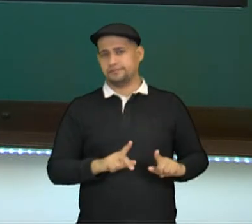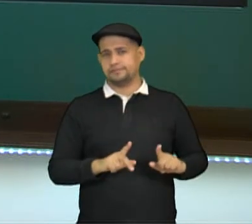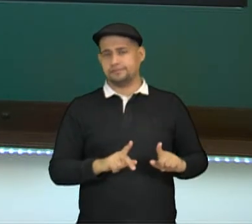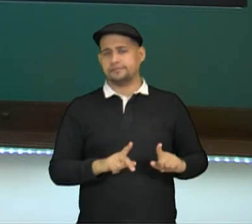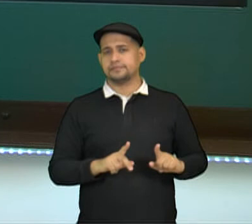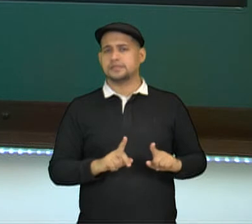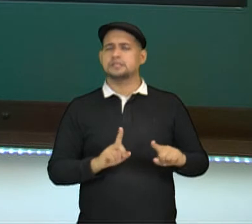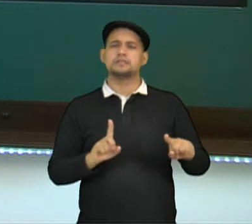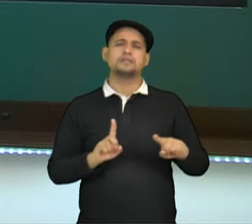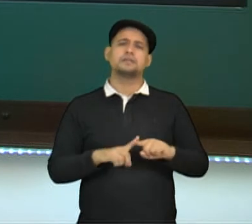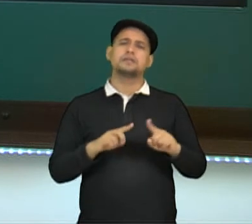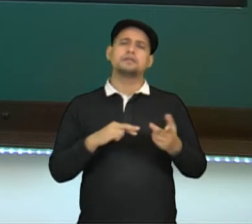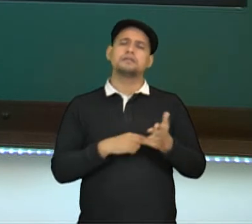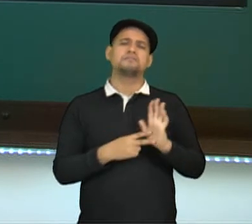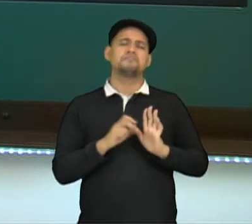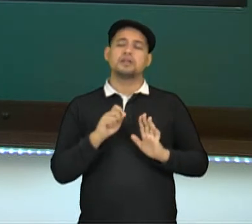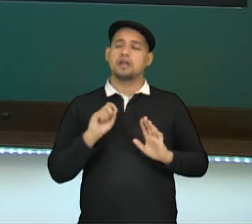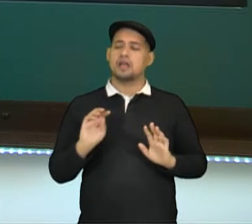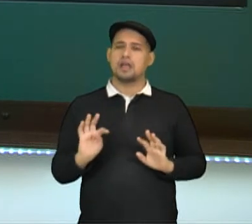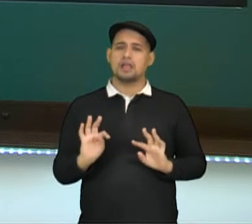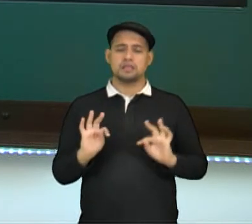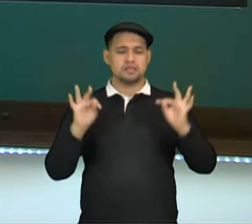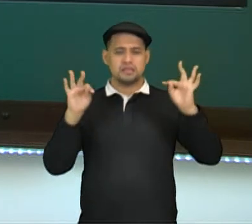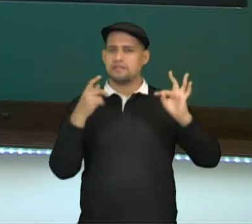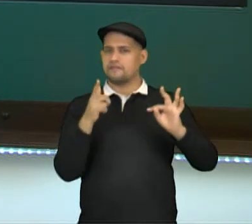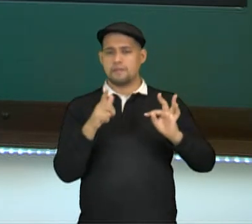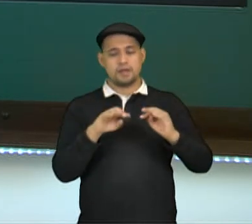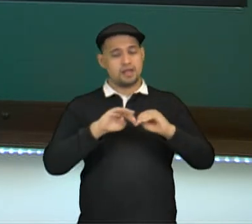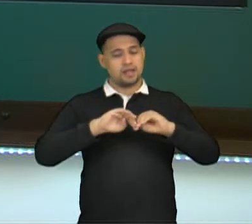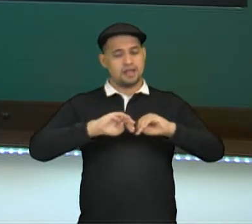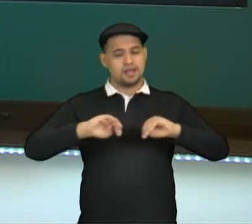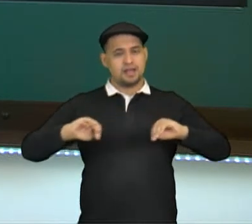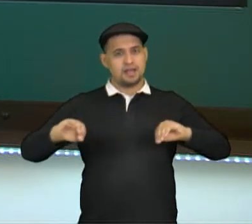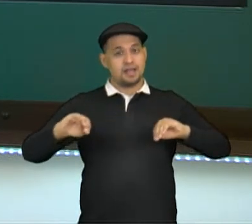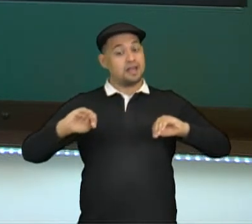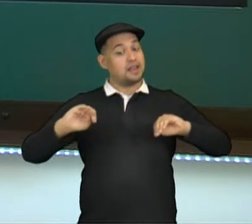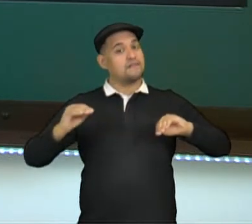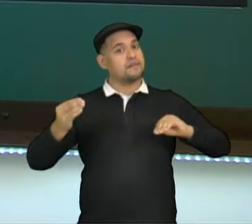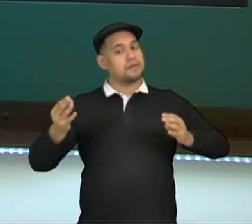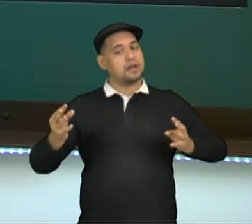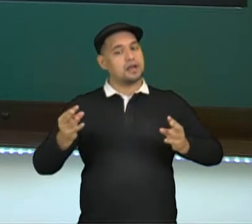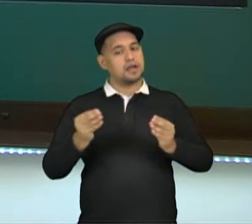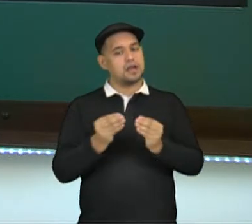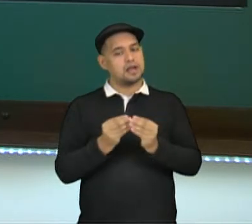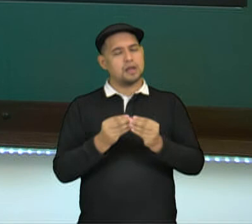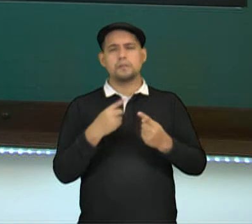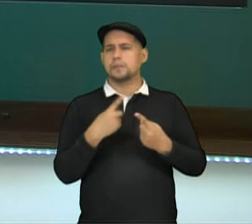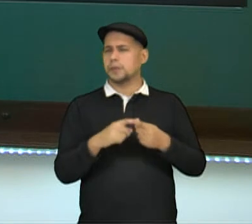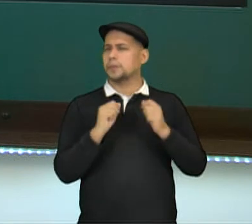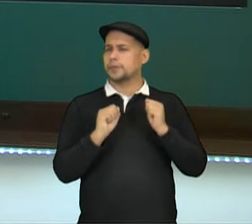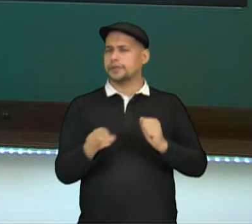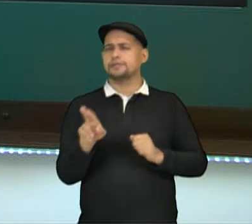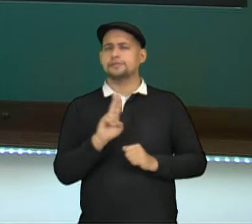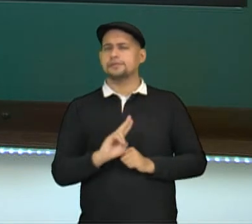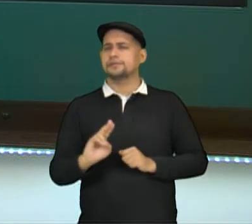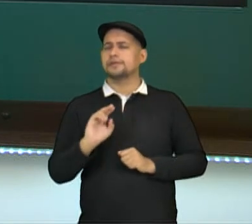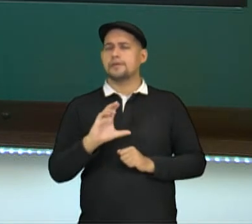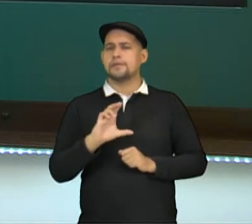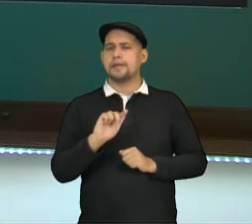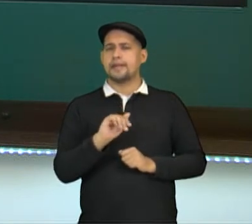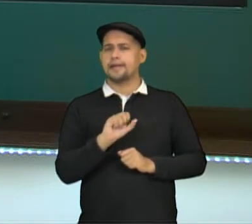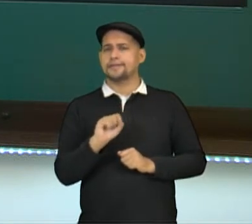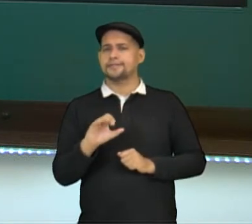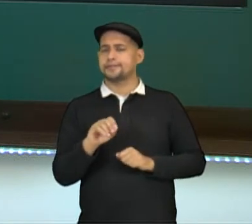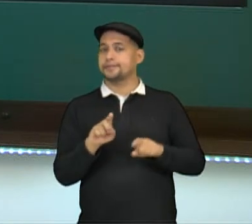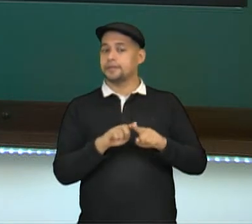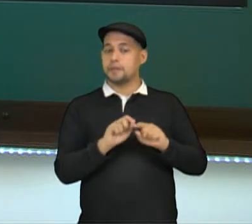que simplesmente a tecnologia não vem para dividir, a tecnologia vem para agregar algo a mais, porque você pode pegar o clássico e transformar o clássico